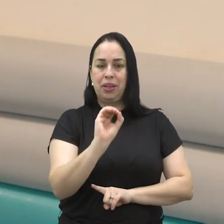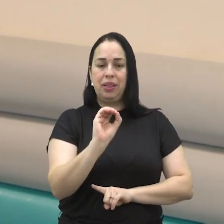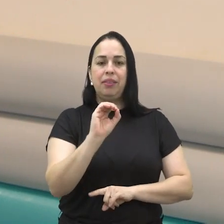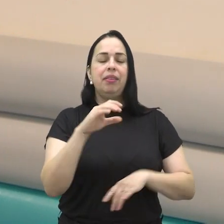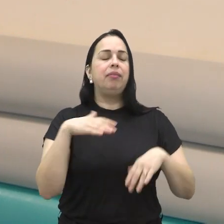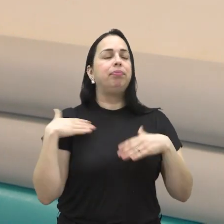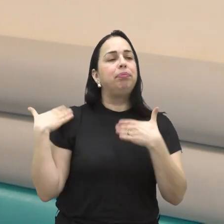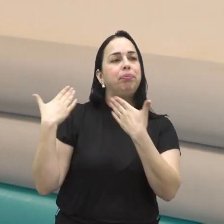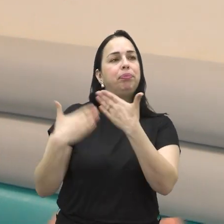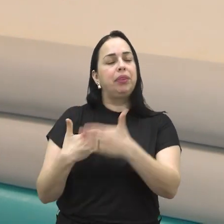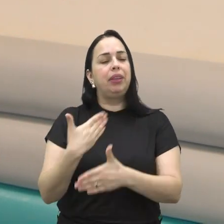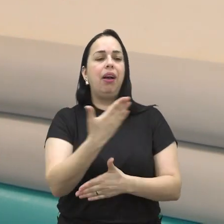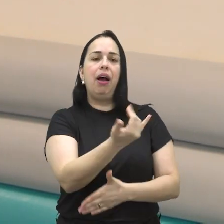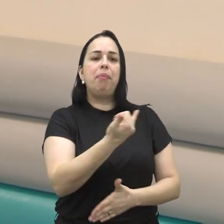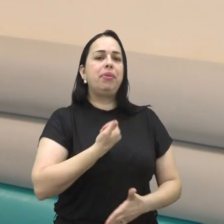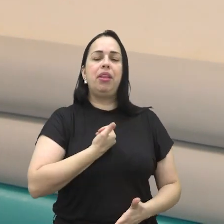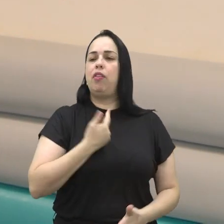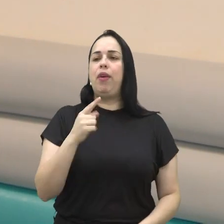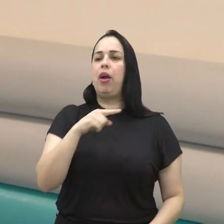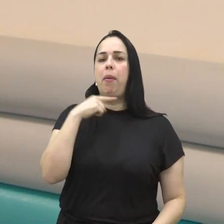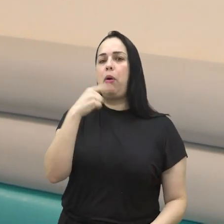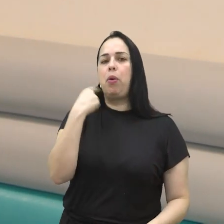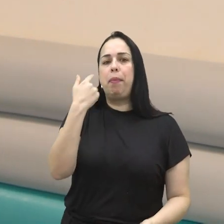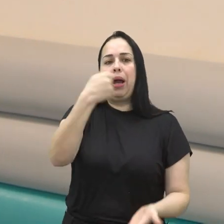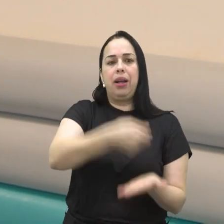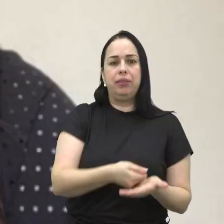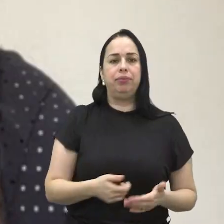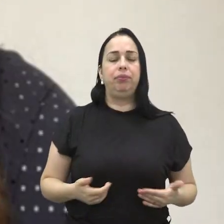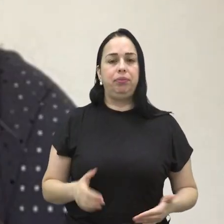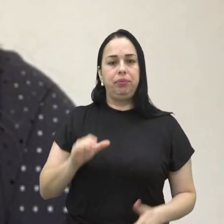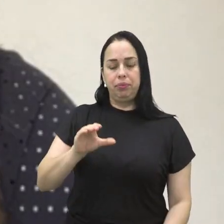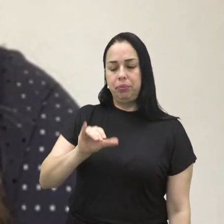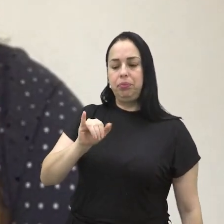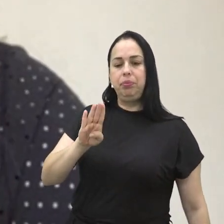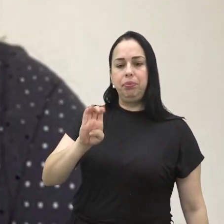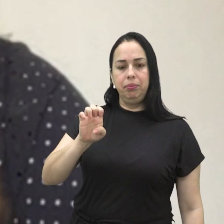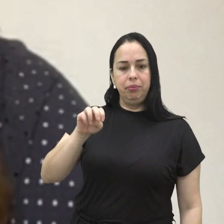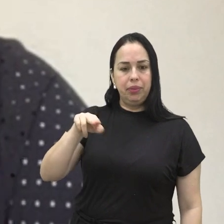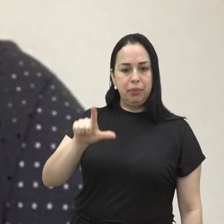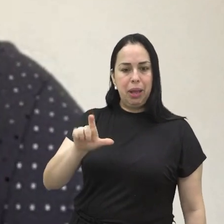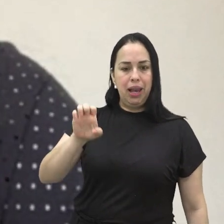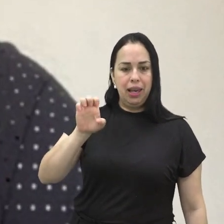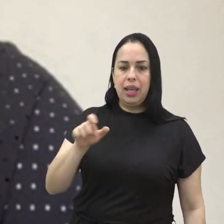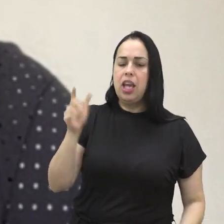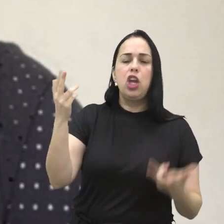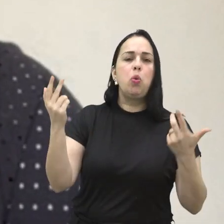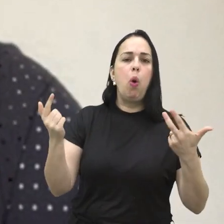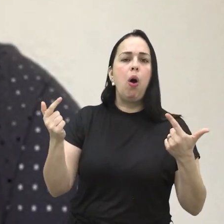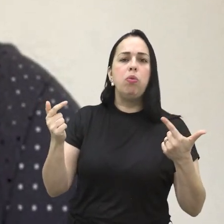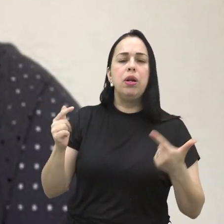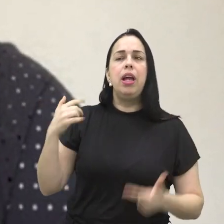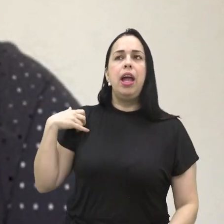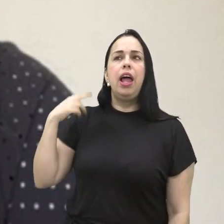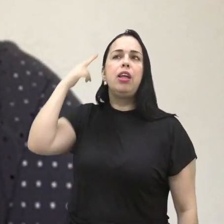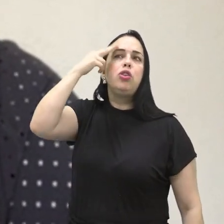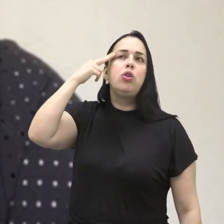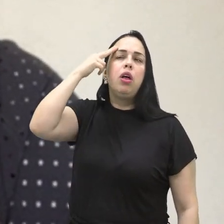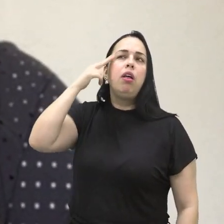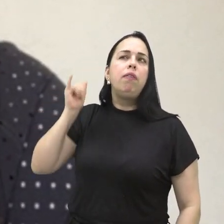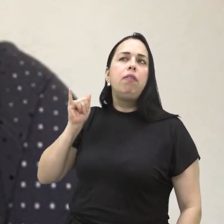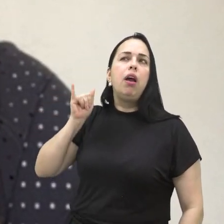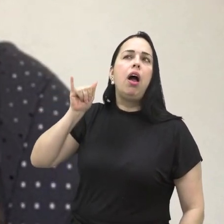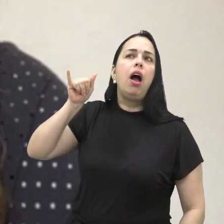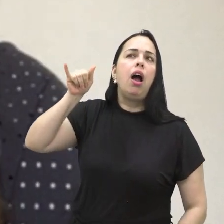4 de outubro, falou, então, amiga, infelizmente não vou conseguir te pagar. A Cibele vive um drama parecido, o sonho de uma